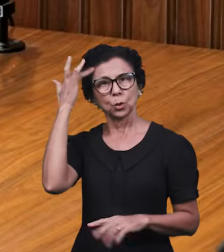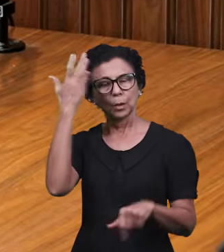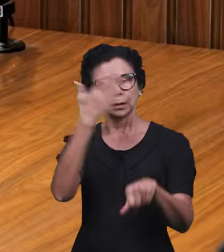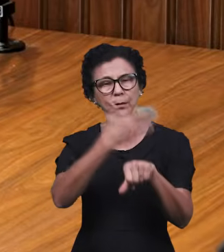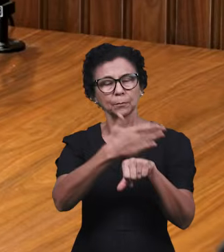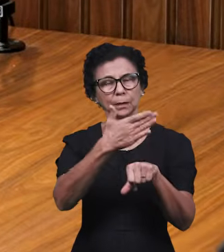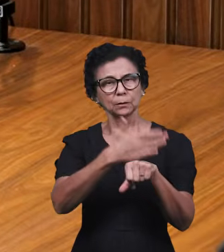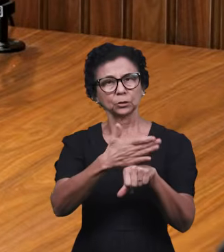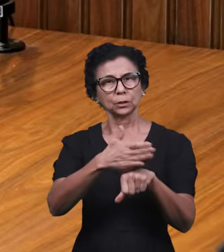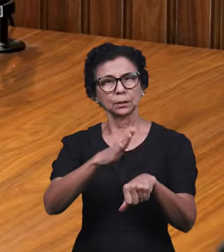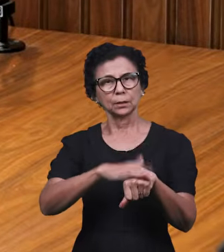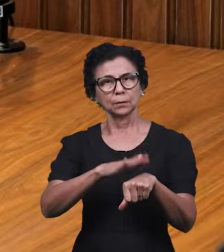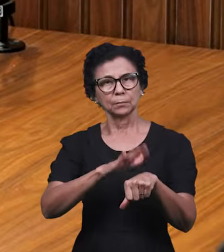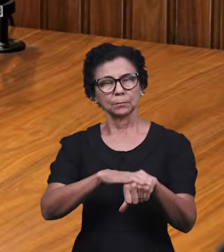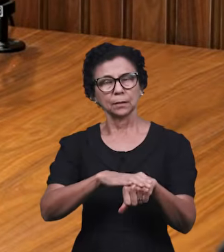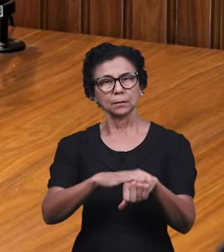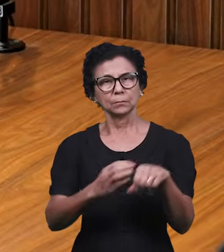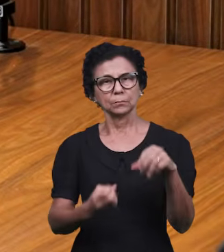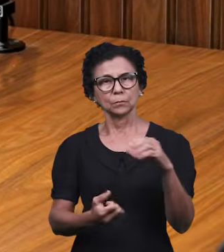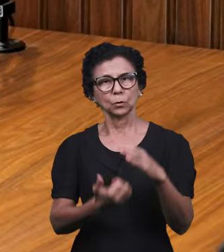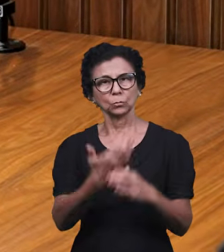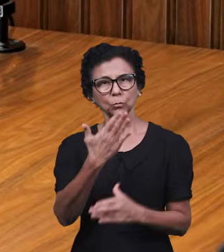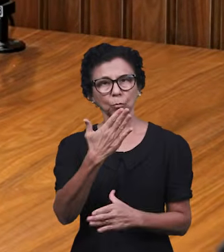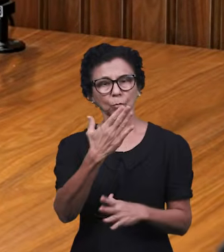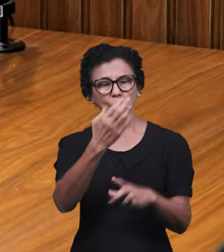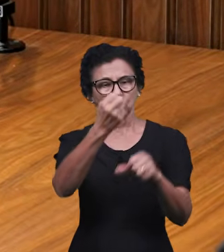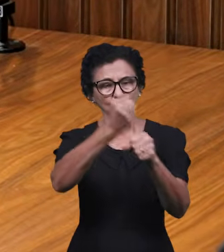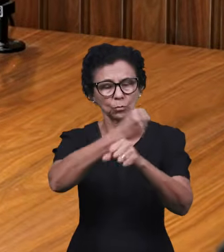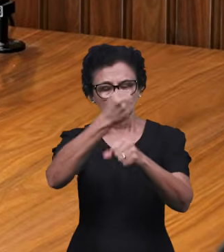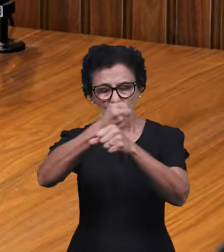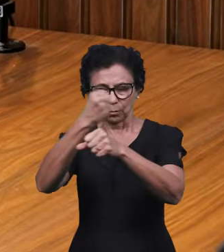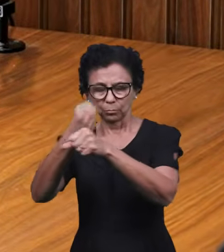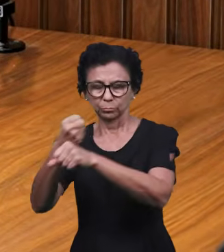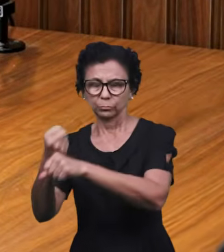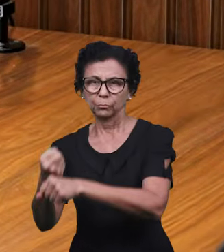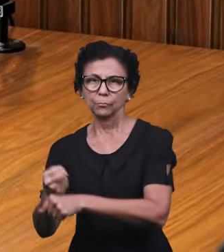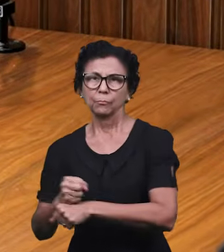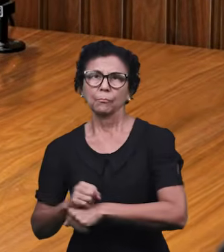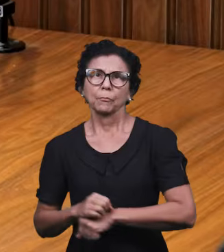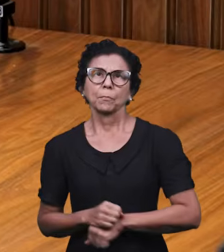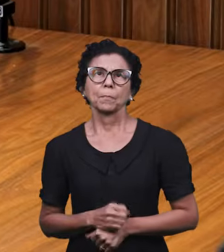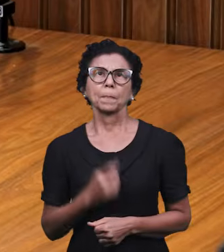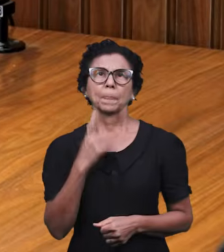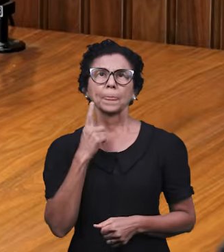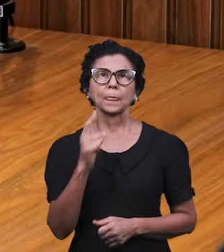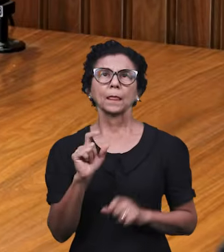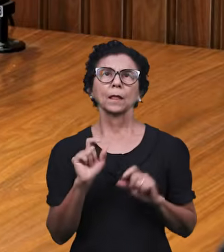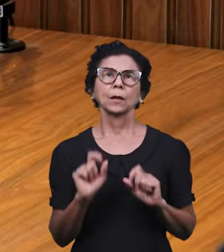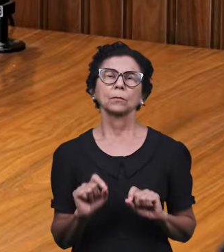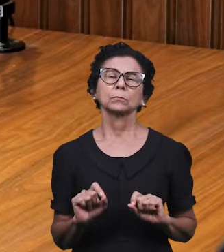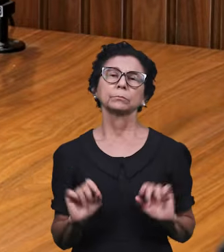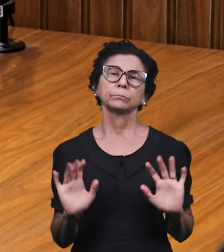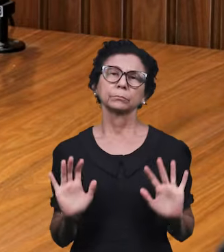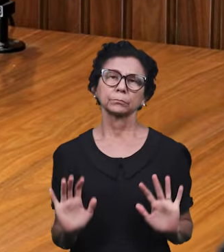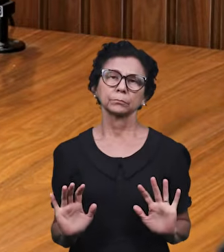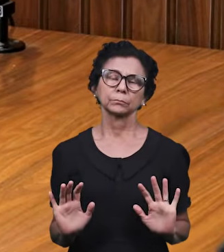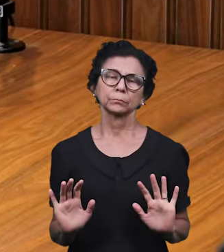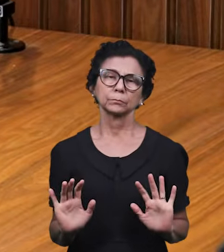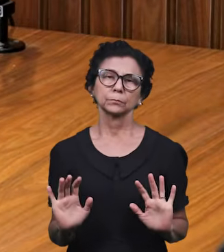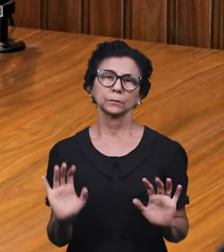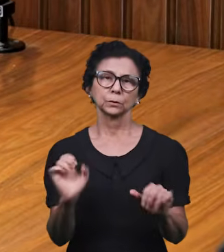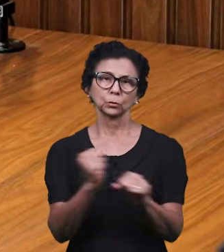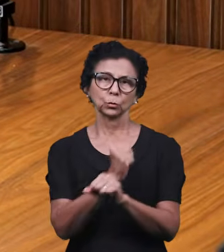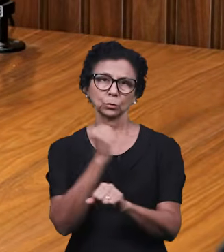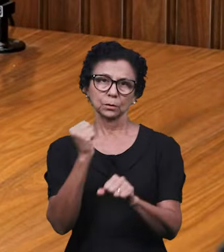da construção, o criador. E isso, meus irmãos, é bem interessante, porque nós vamos tratar aqui agora a parte de construção. E falar a